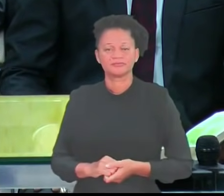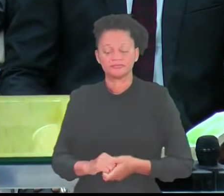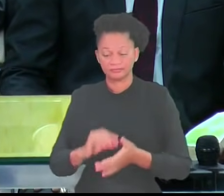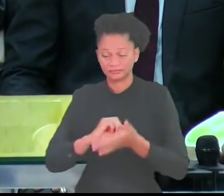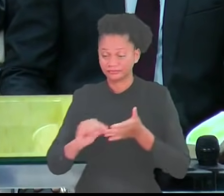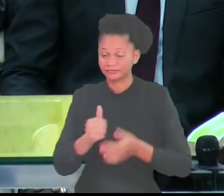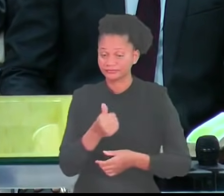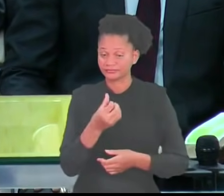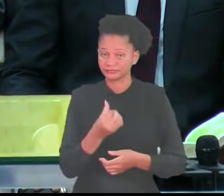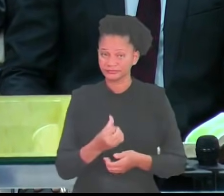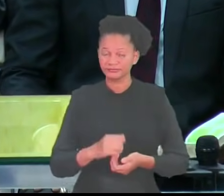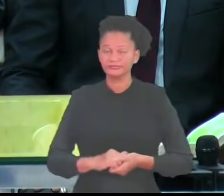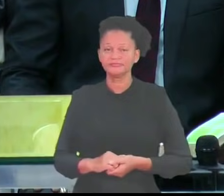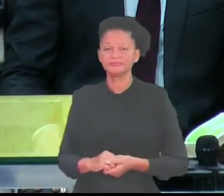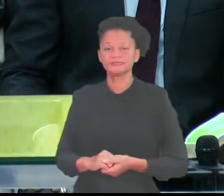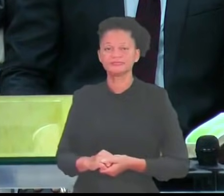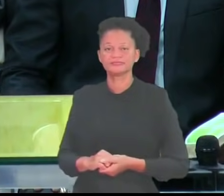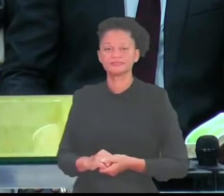Versículo 16.